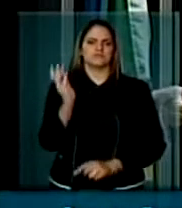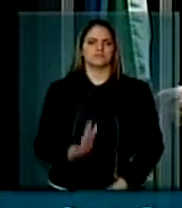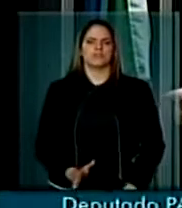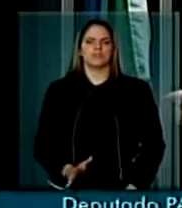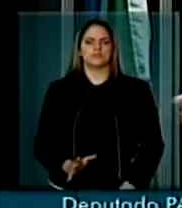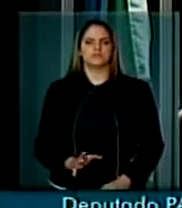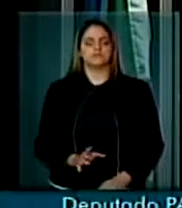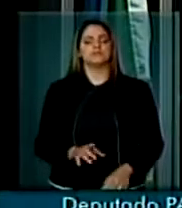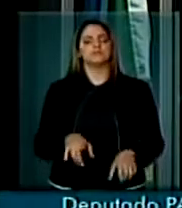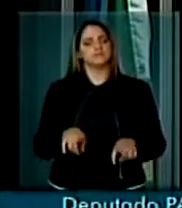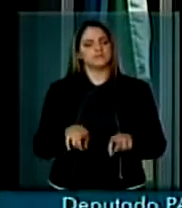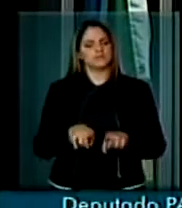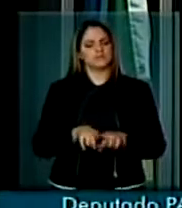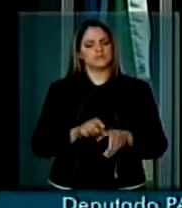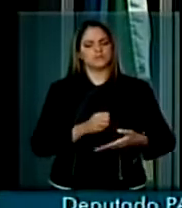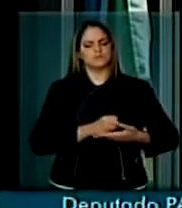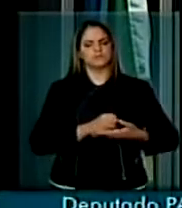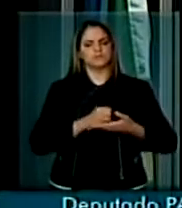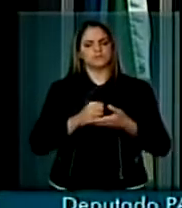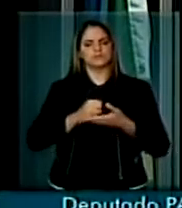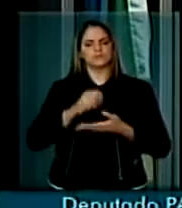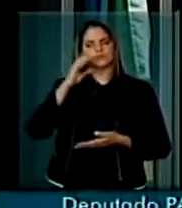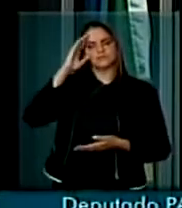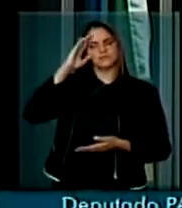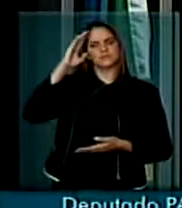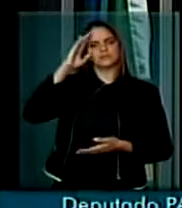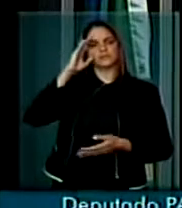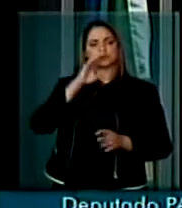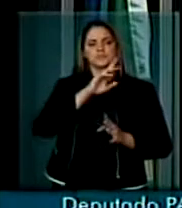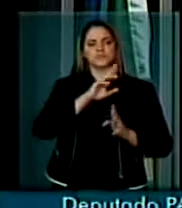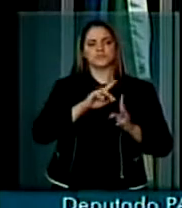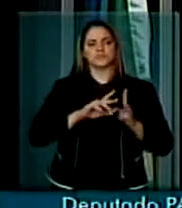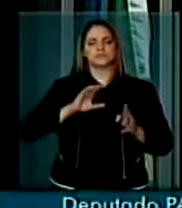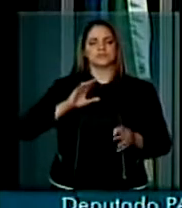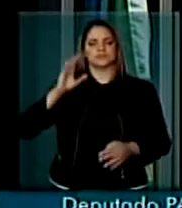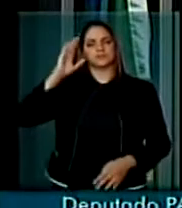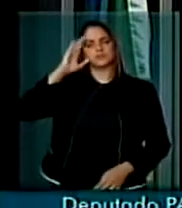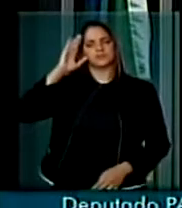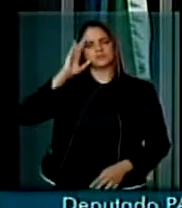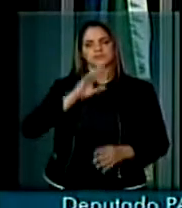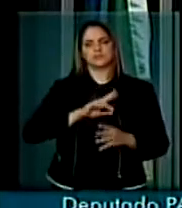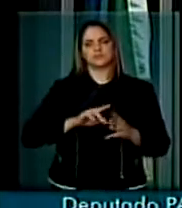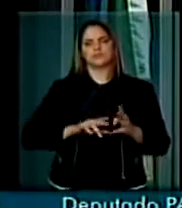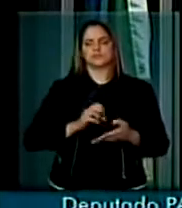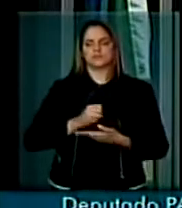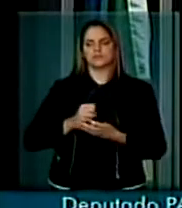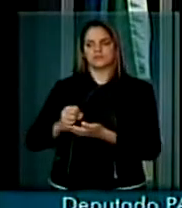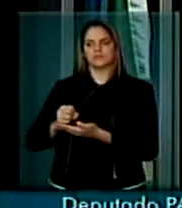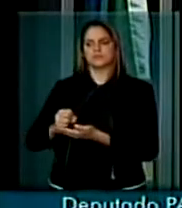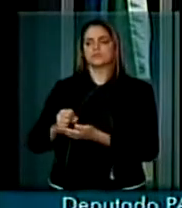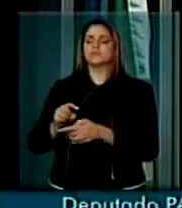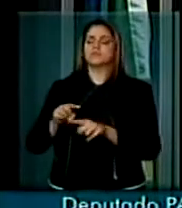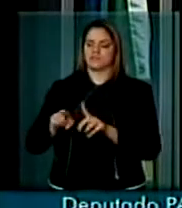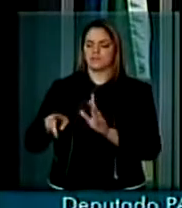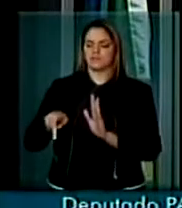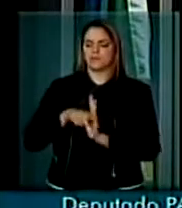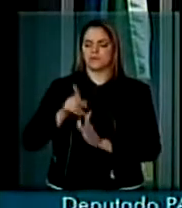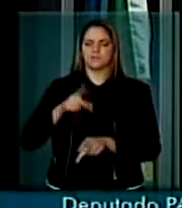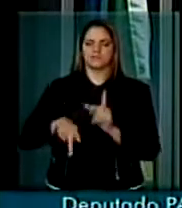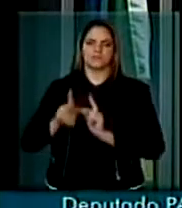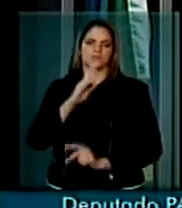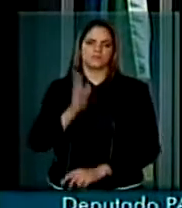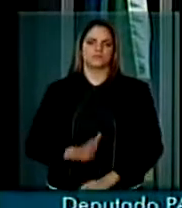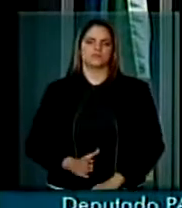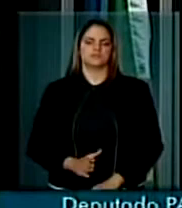apoiada sim pelas armas das Forças Armadas e das polícias militares, mas um movimento da nação brasileira, e essa